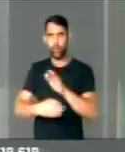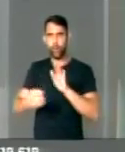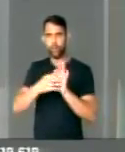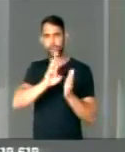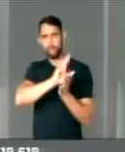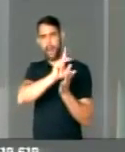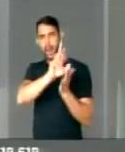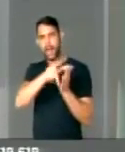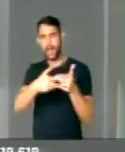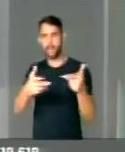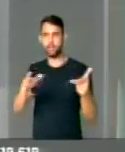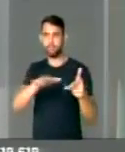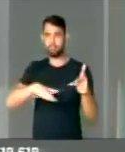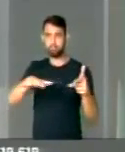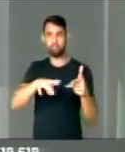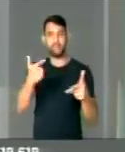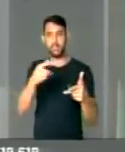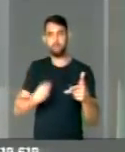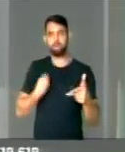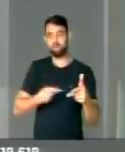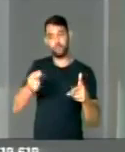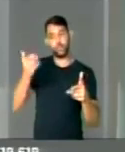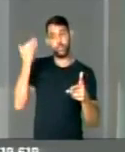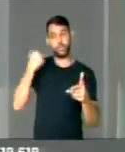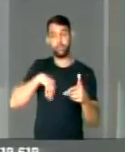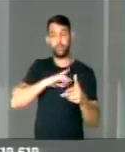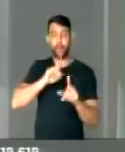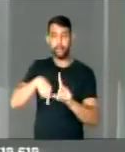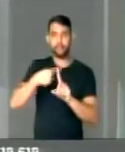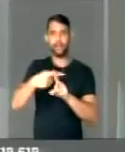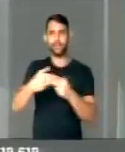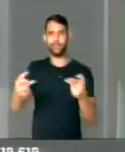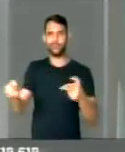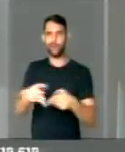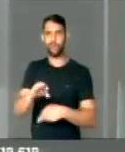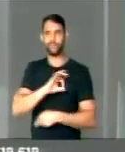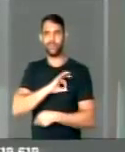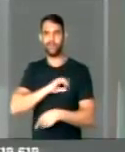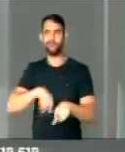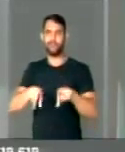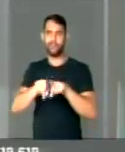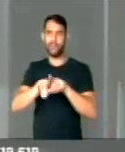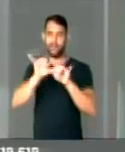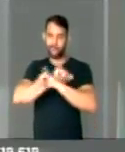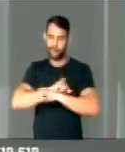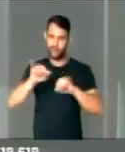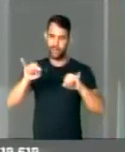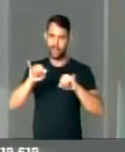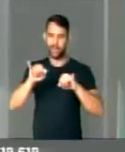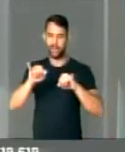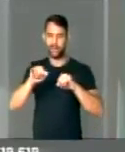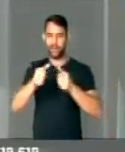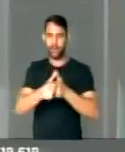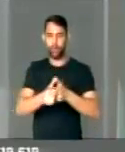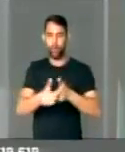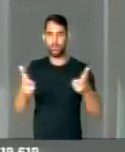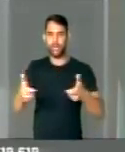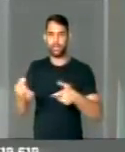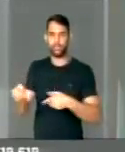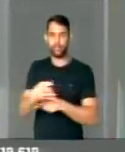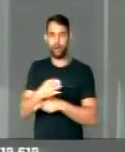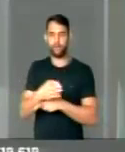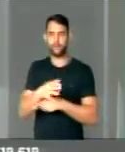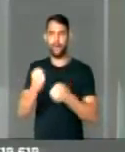diversas áreas que até então não tinha. Lógico que além dos novos policiais também quero destacar a imensa quantidade de